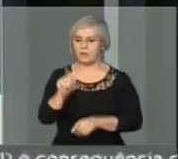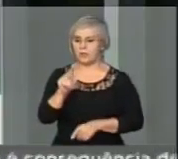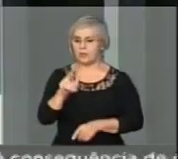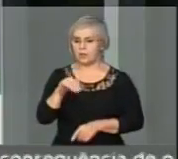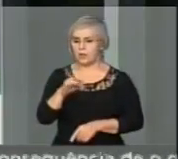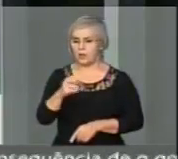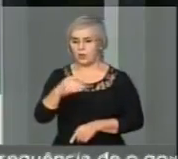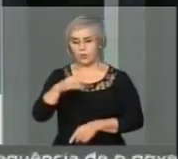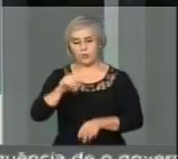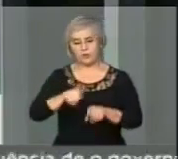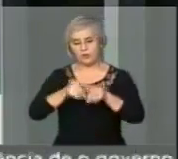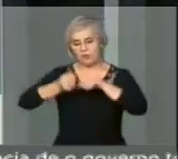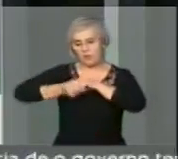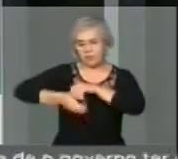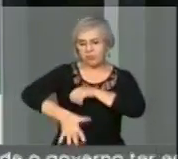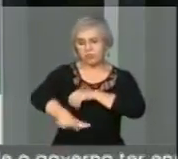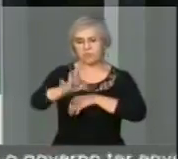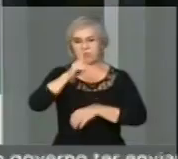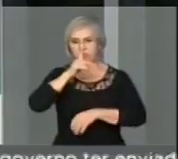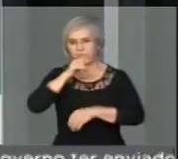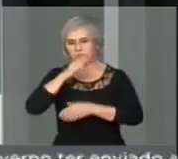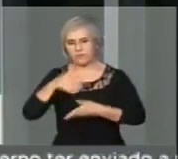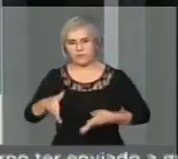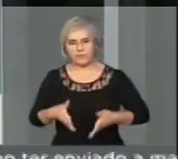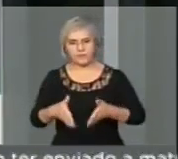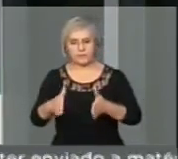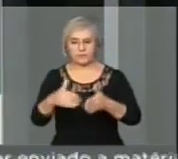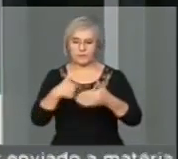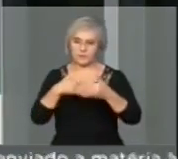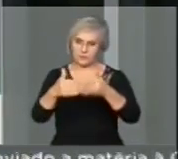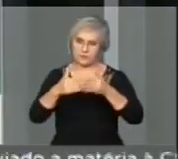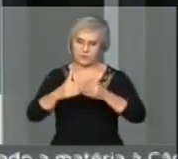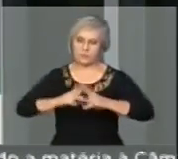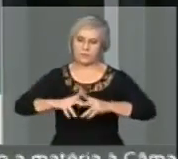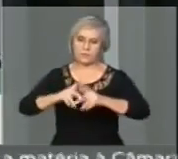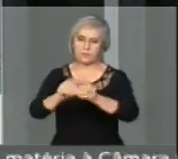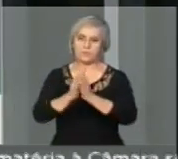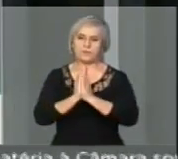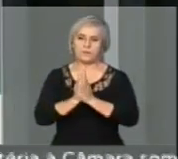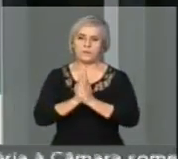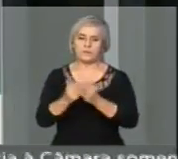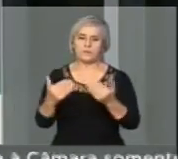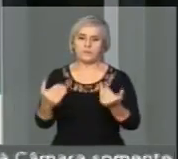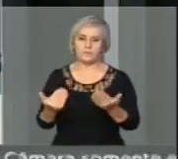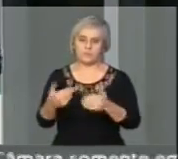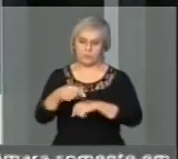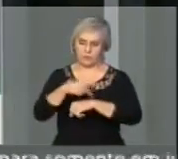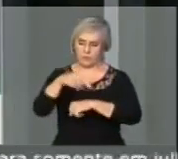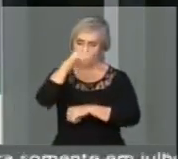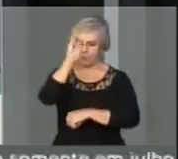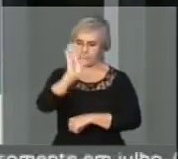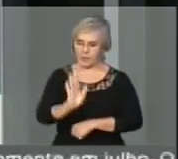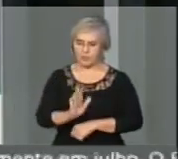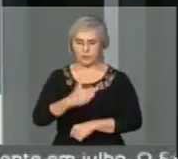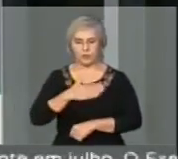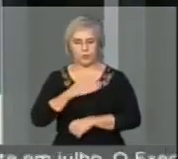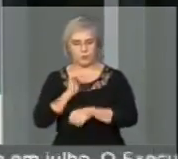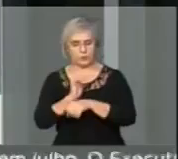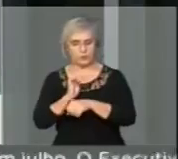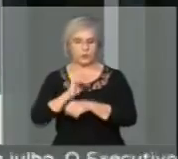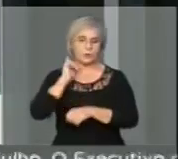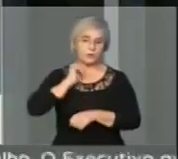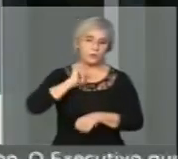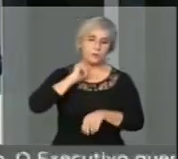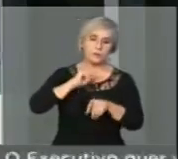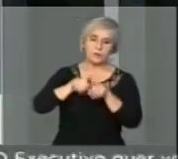naquele importante rio por isso eu quero conclamar a todos já que o Brasil não só meu estado Minas Gerais São Paulo enfim